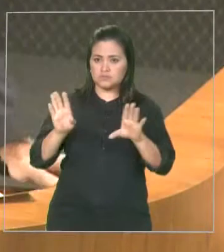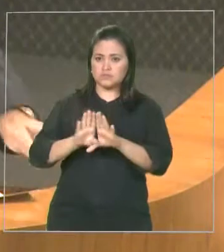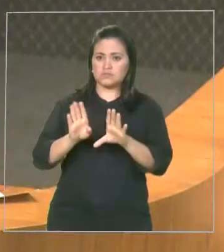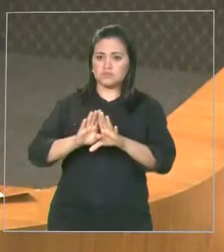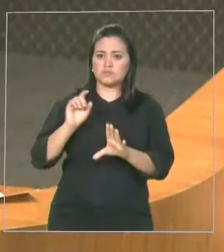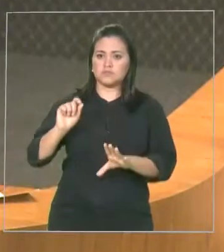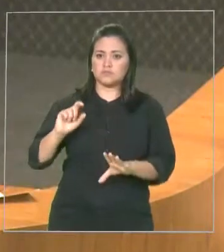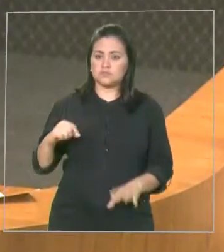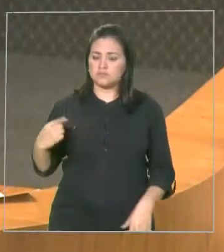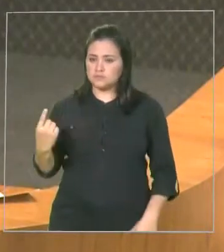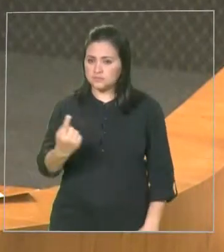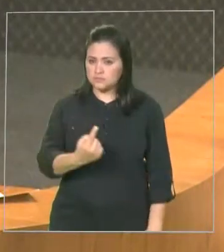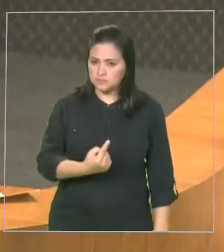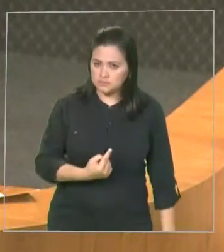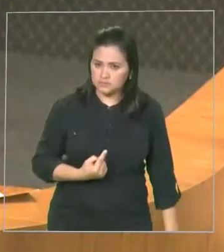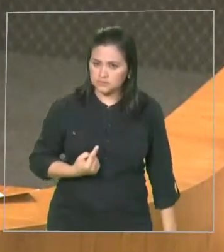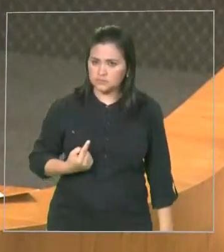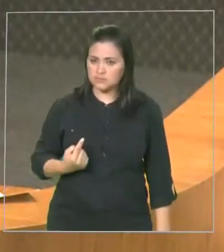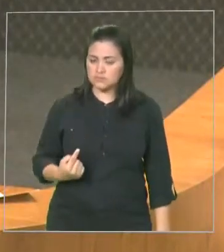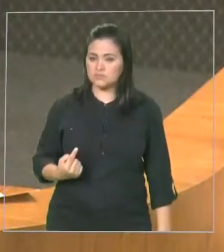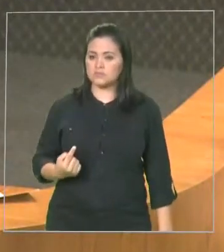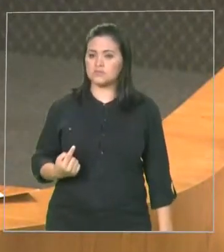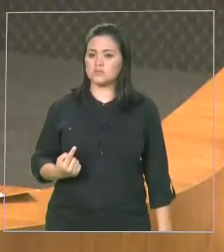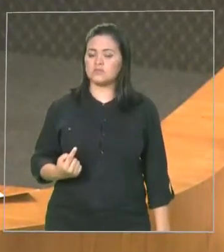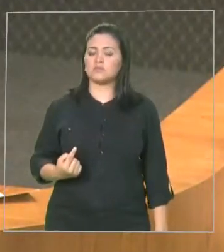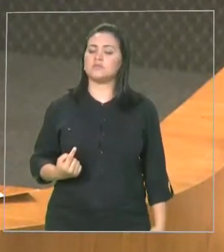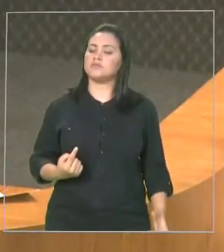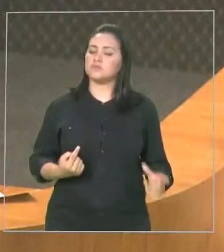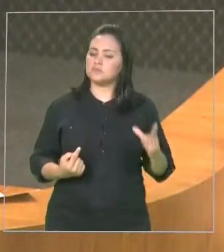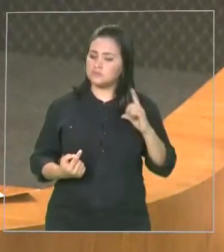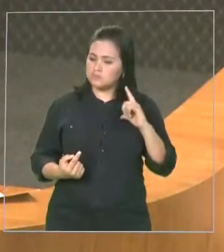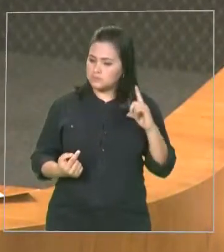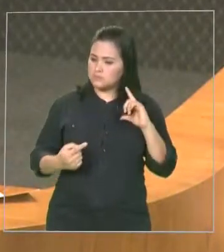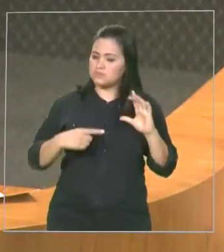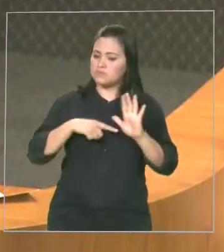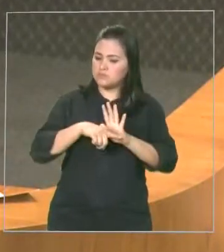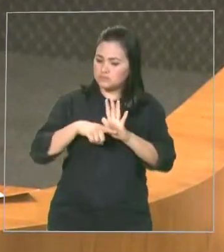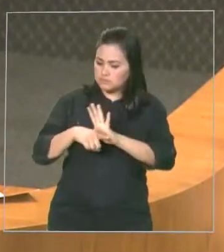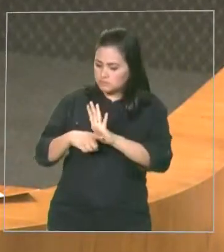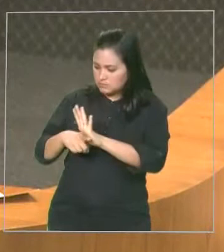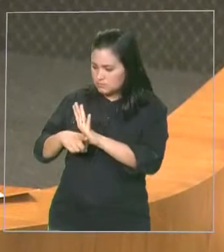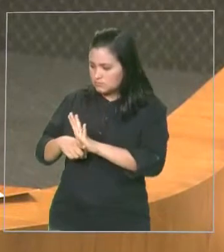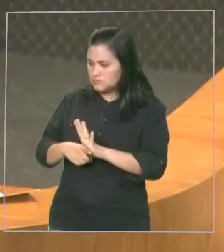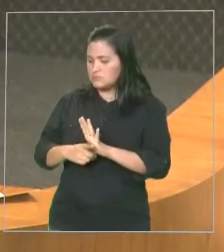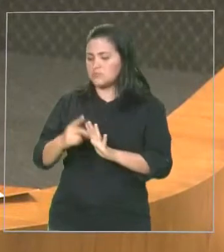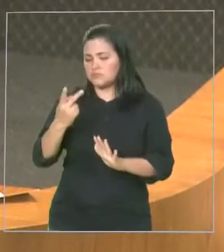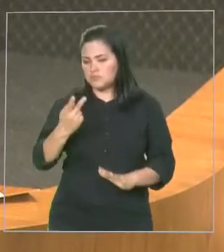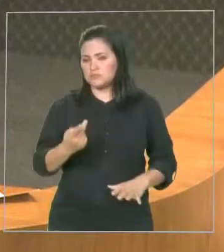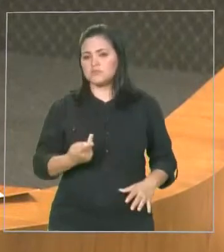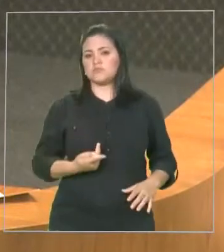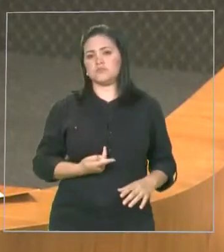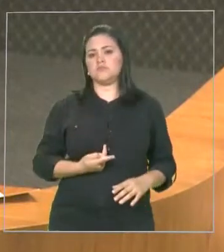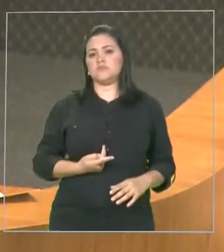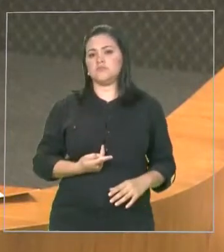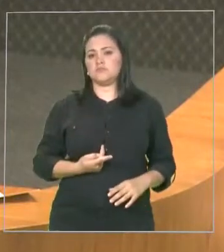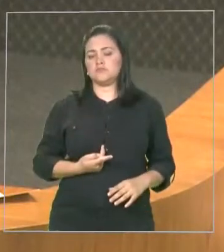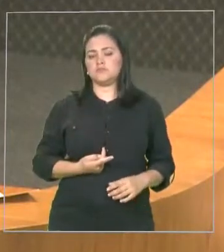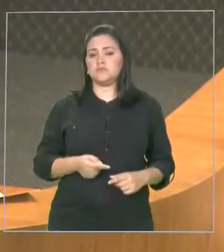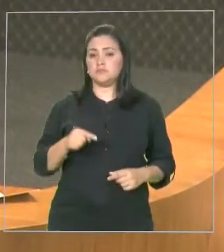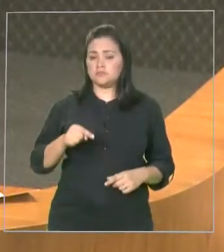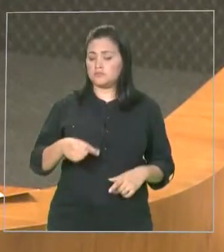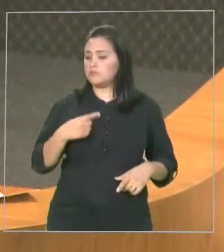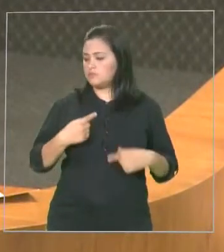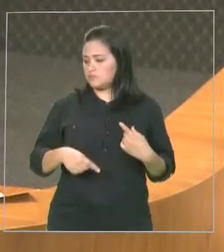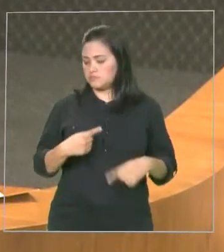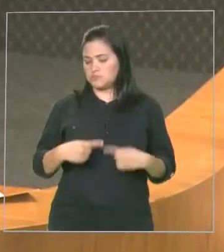sermos fiscalizados e investigados por lidarmos com a coisa pública. E essa política